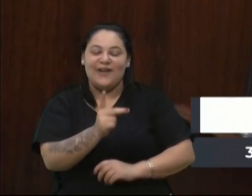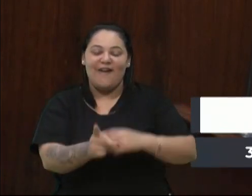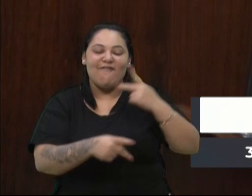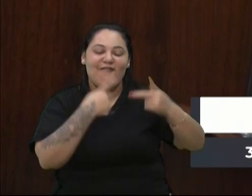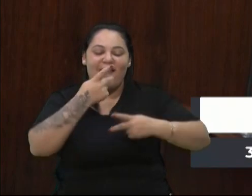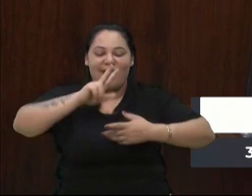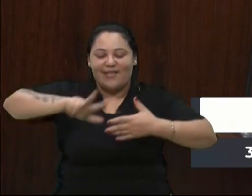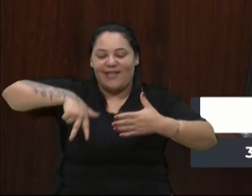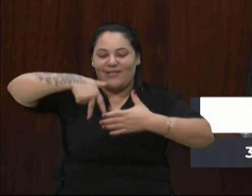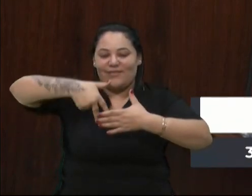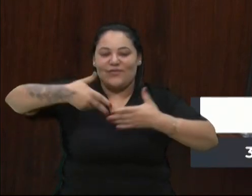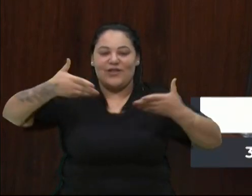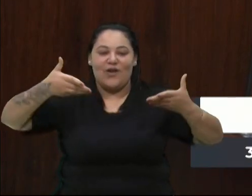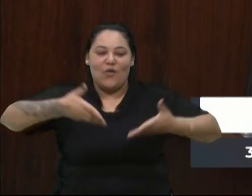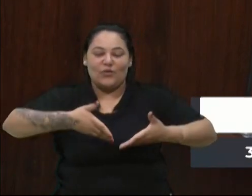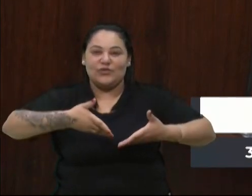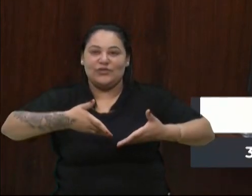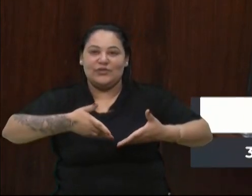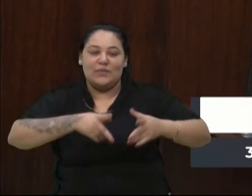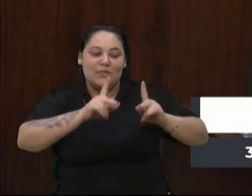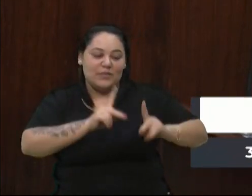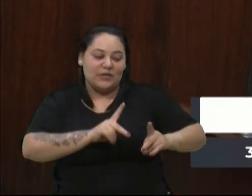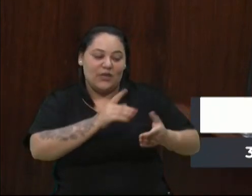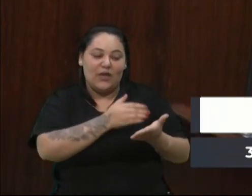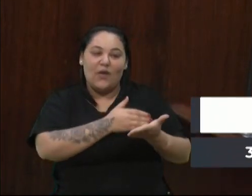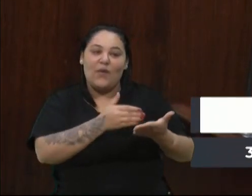hoje, pessoas que começaram